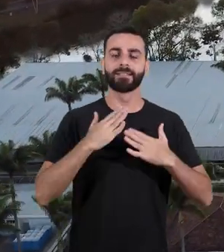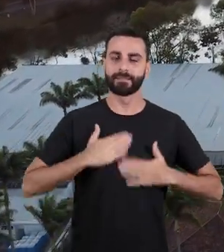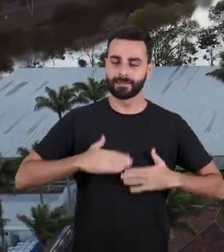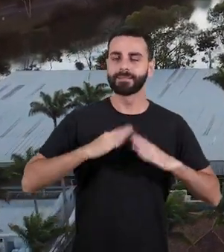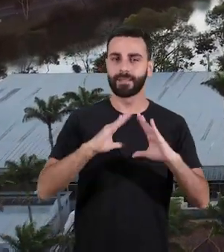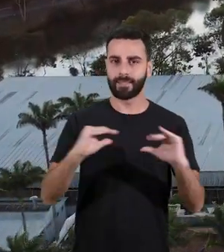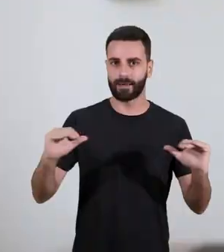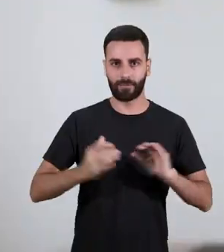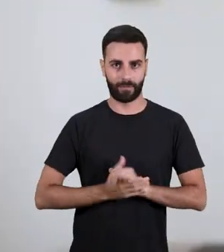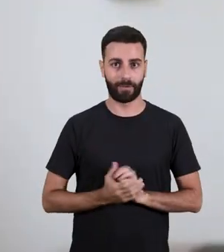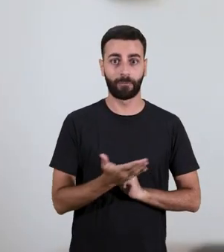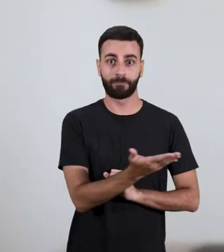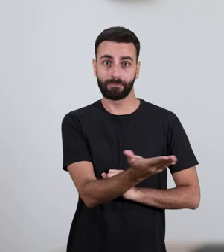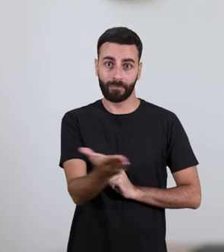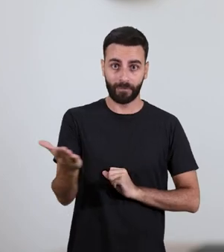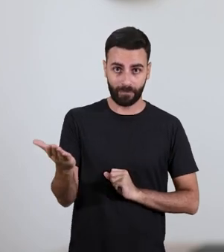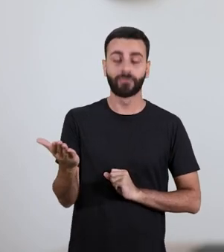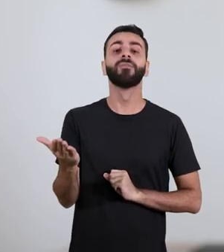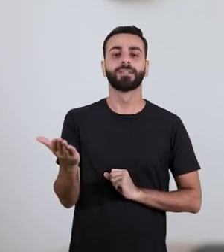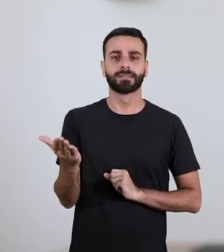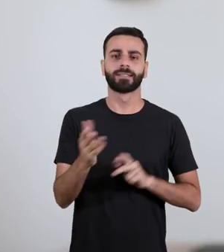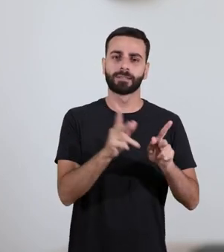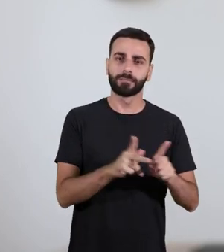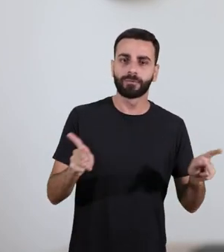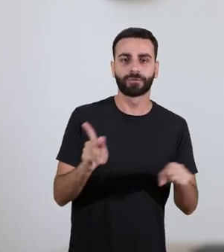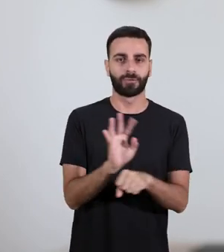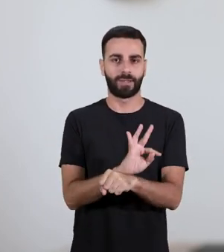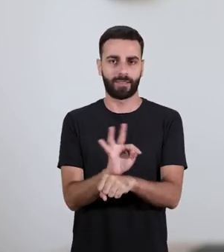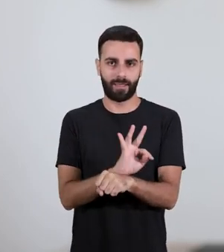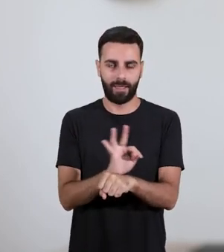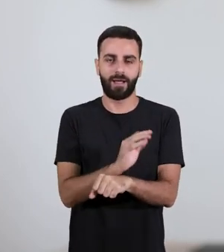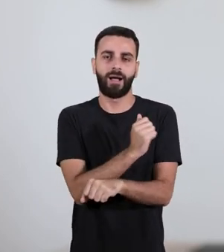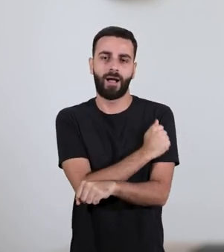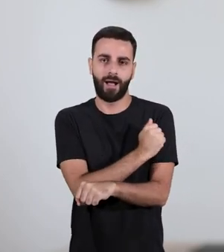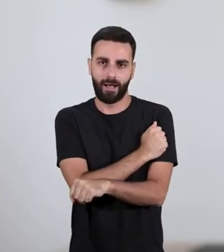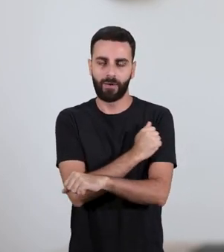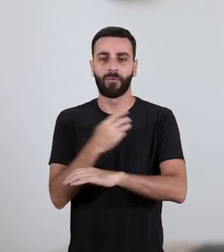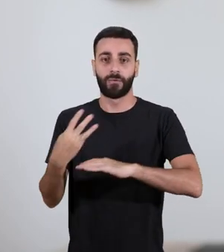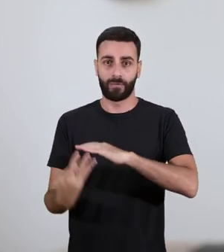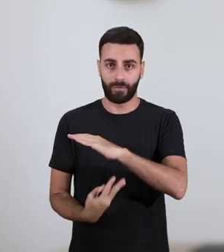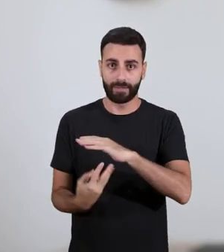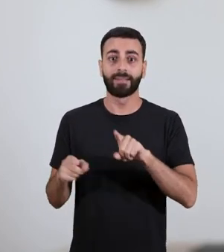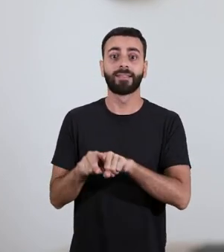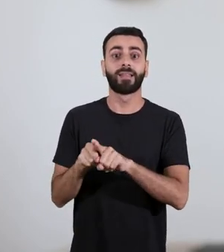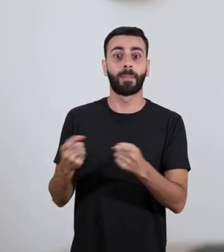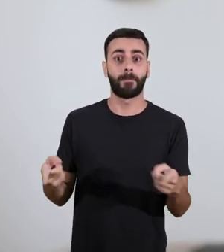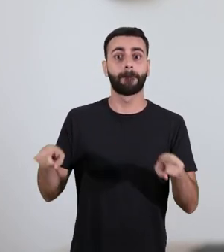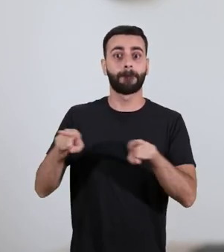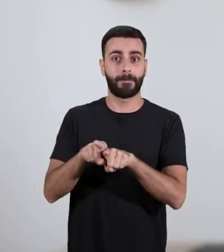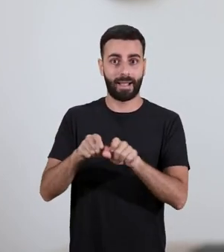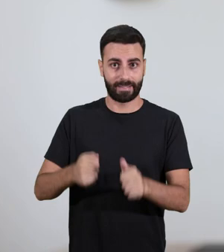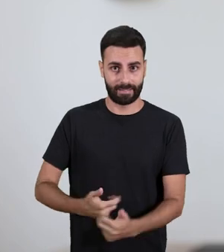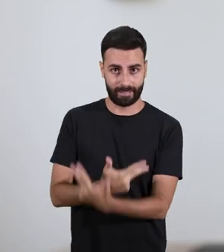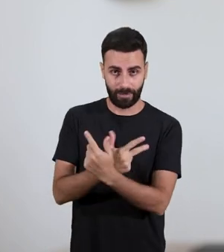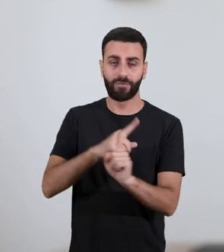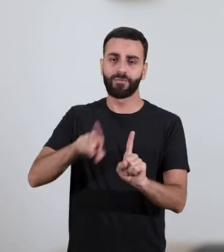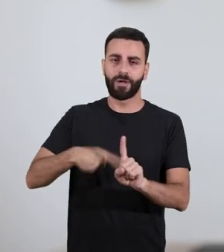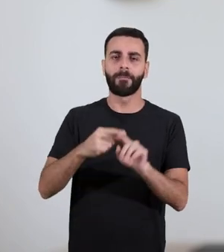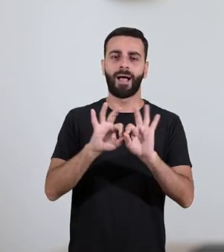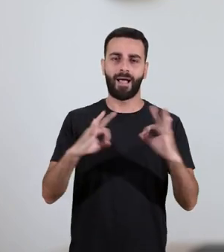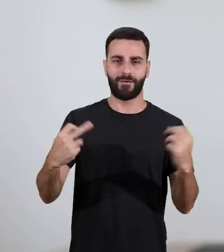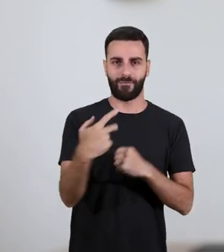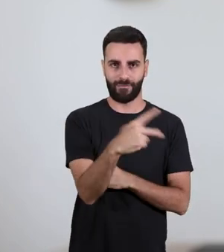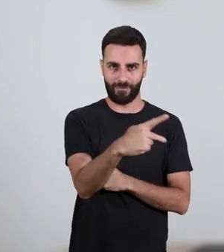prósperos e calmos. A todos vocês, docentes, técnicos administrativos, estudantes e funcionários terceirizados, assim como